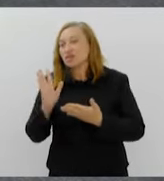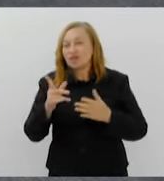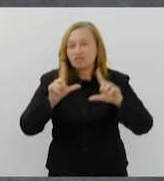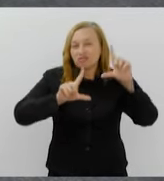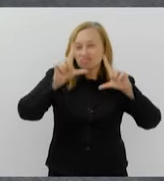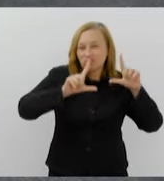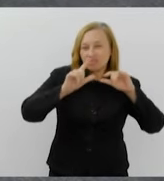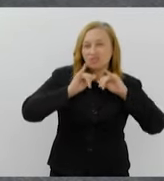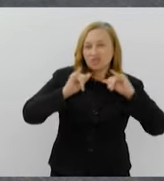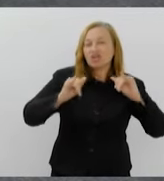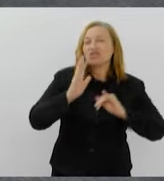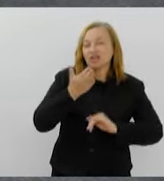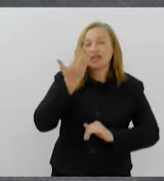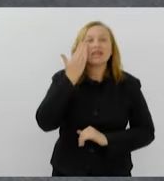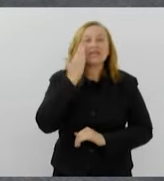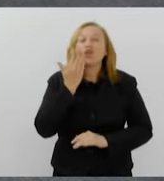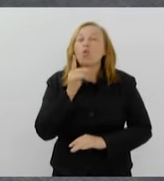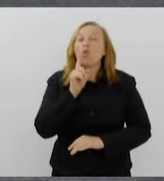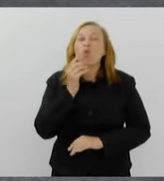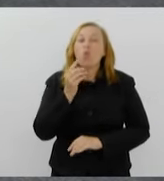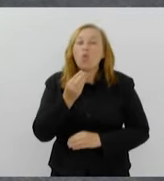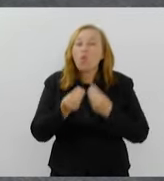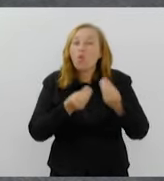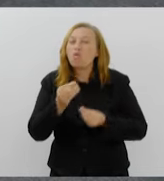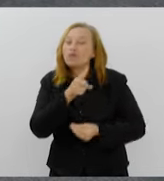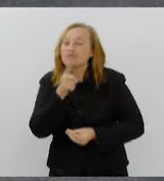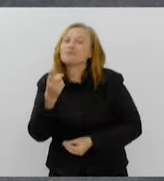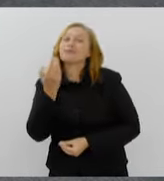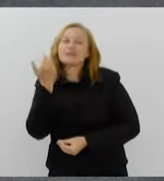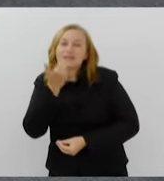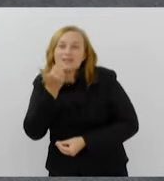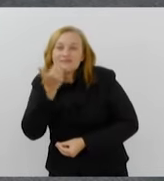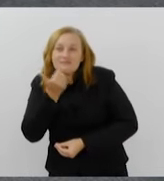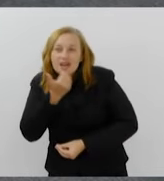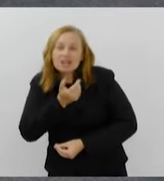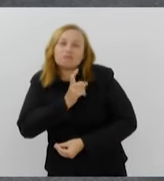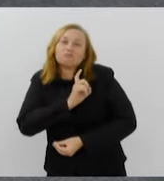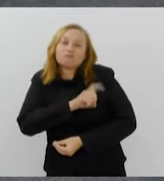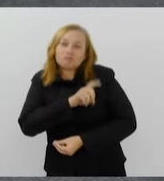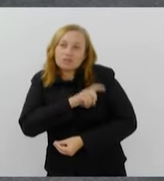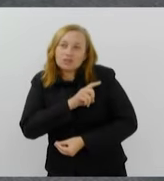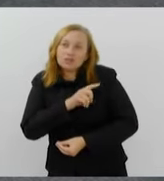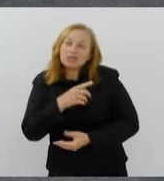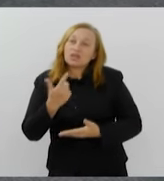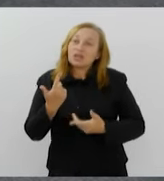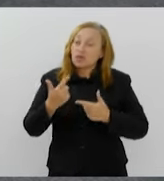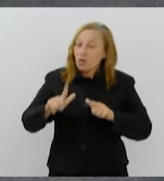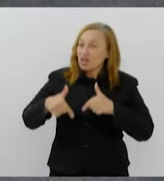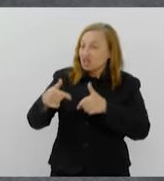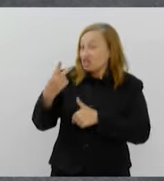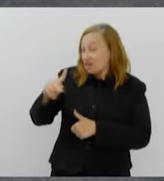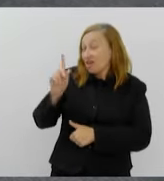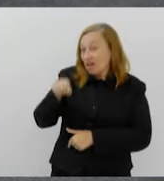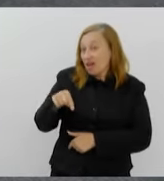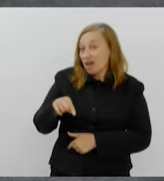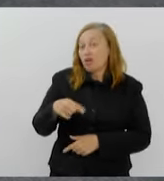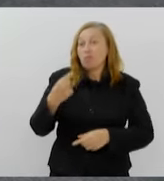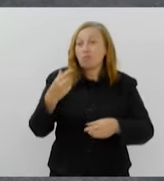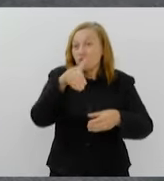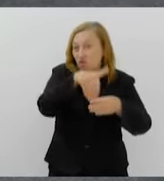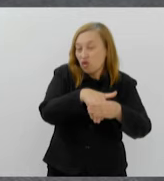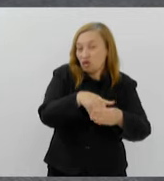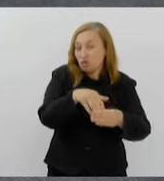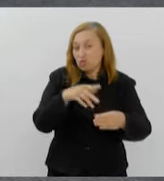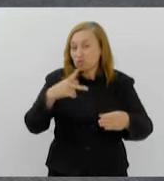entendendo como eles são cretinos canalhas covardes e que o moros operantes deles é esse porque voto popular não